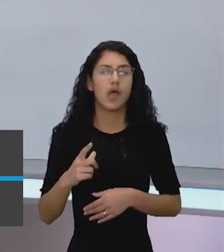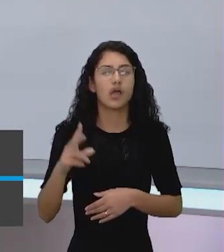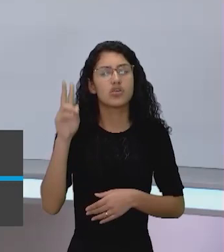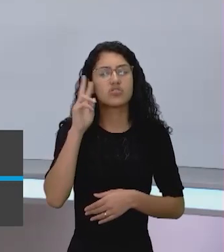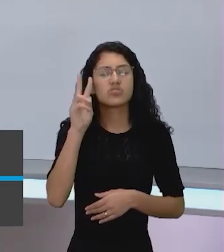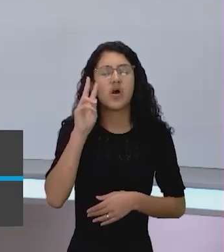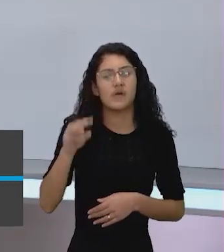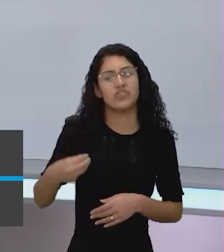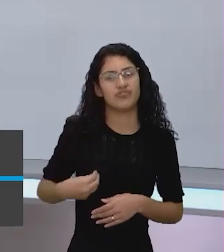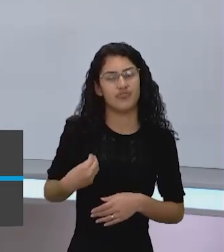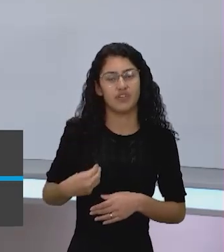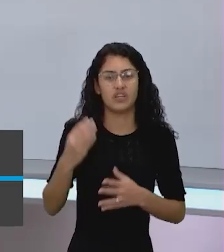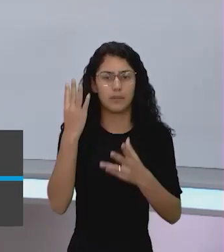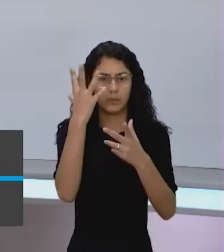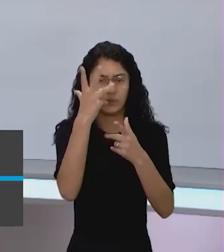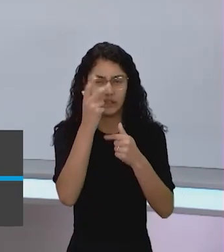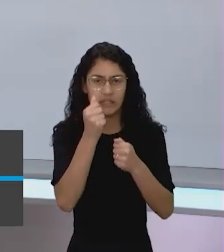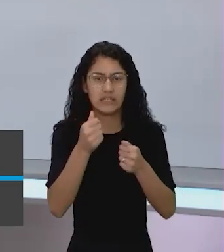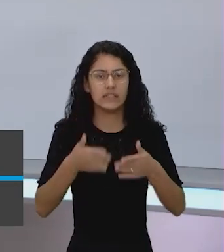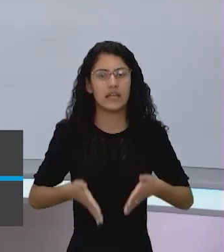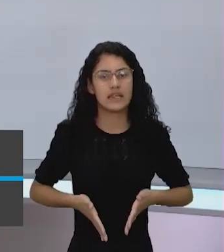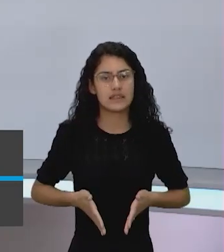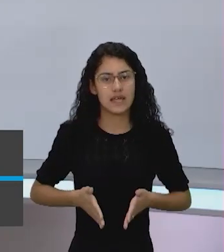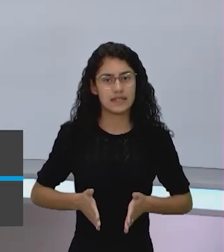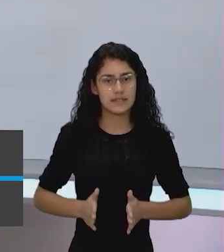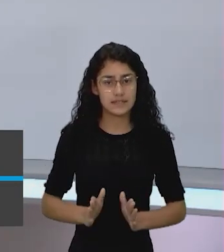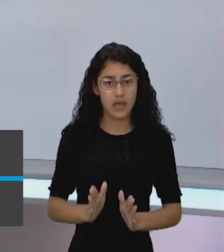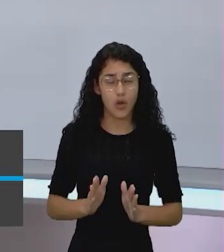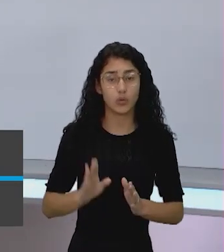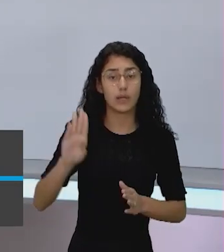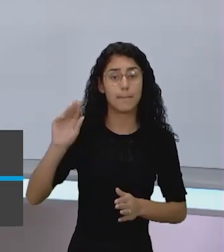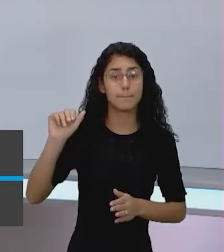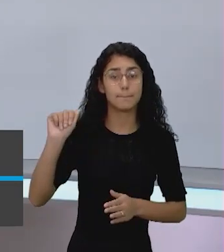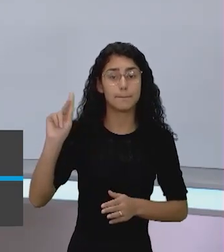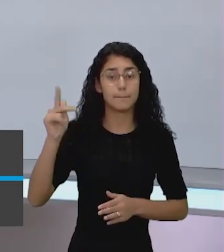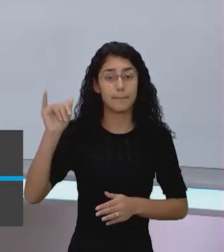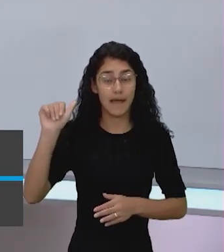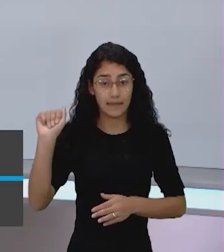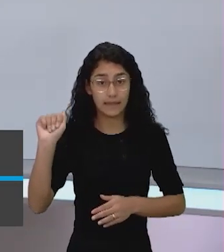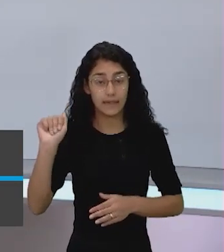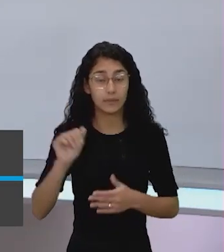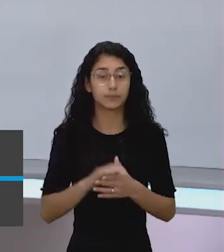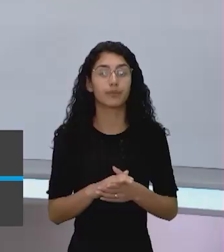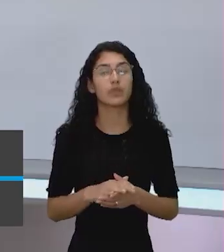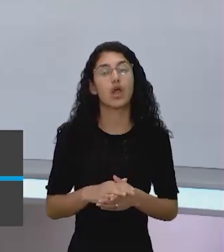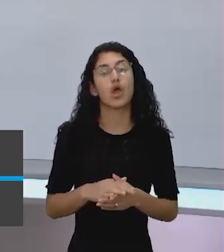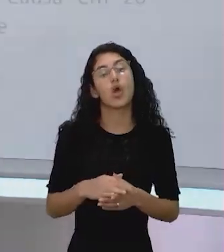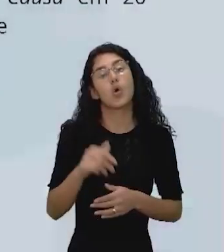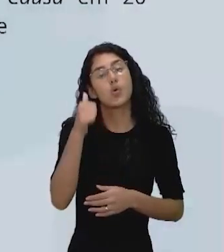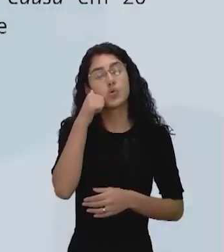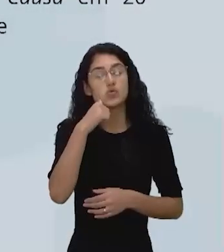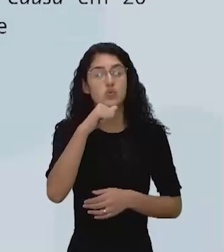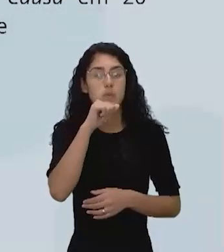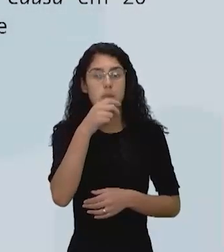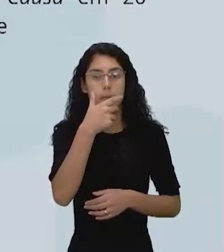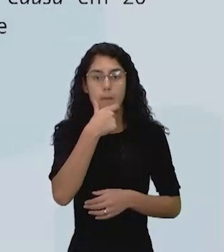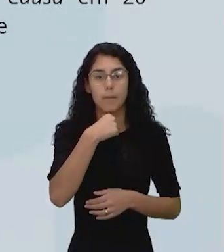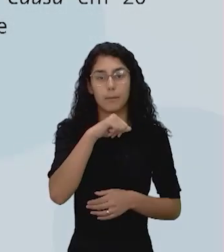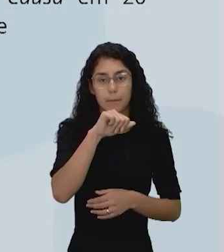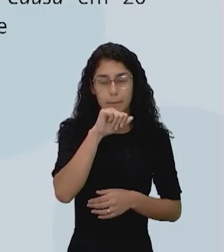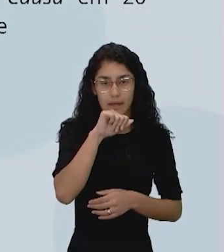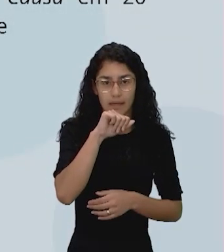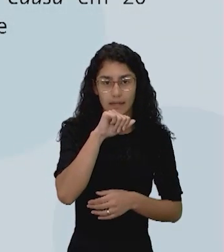né? Ele nasceu no interior da Bahia e, enfim, os pais dele eram professores primários, então ele estudou desde